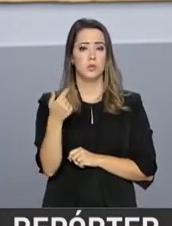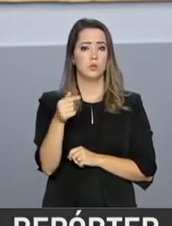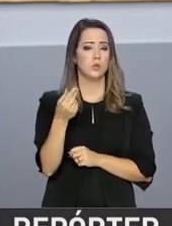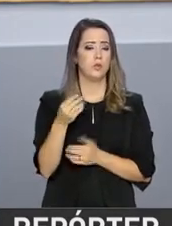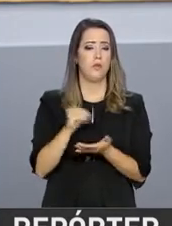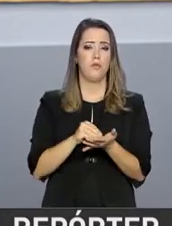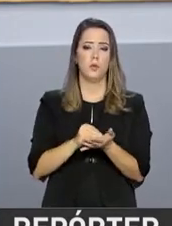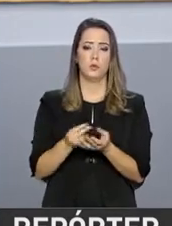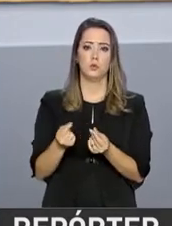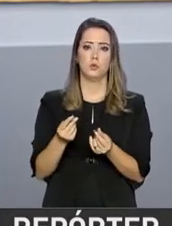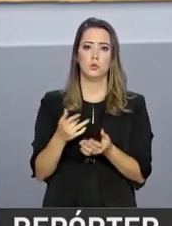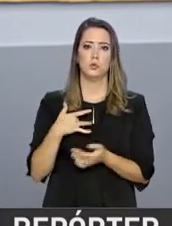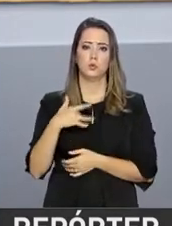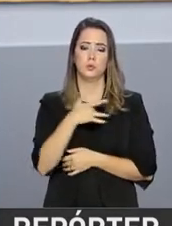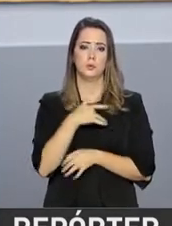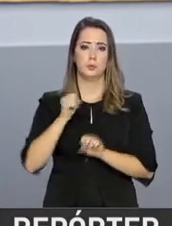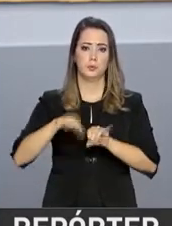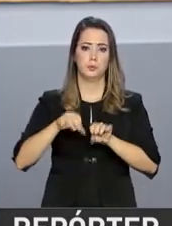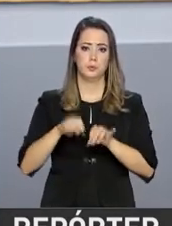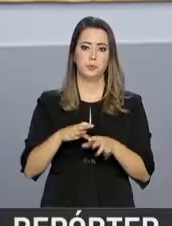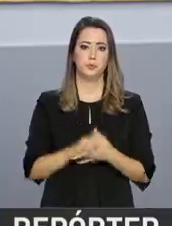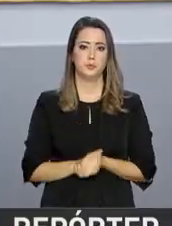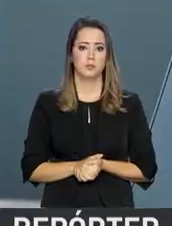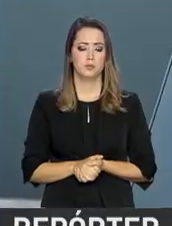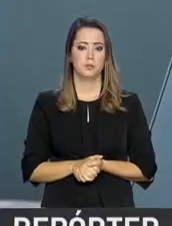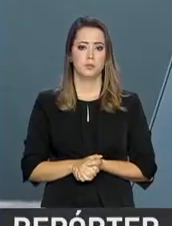faltar recursos para a saúde e educação.